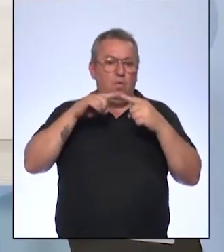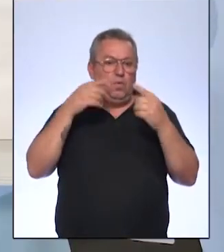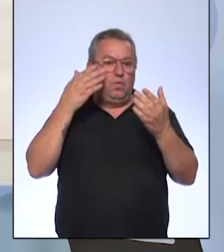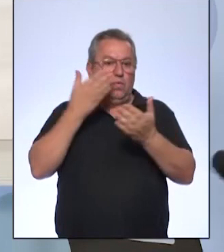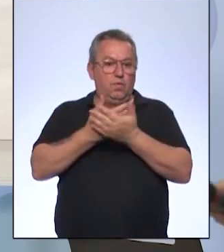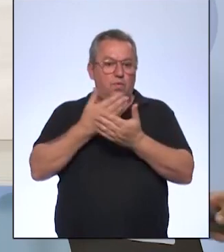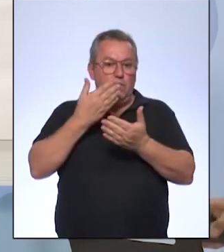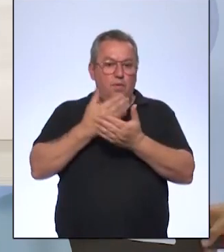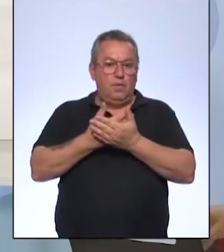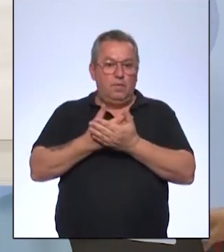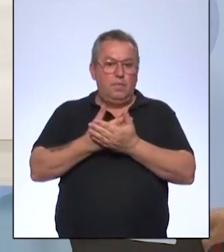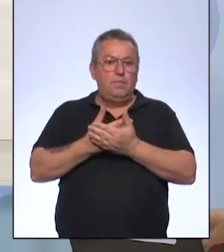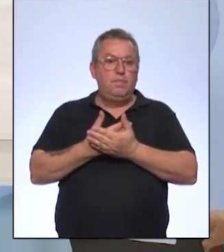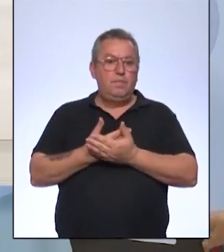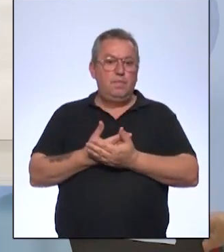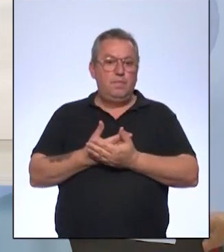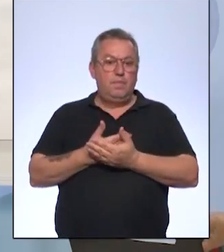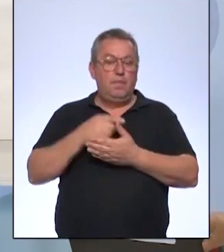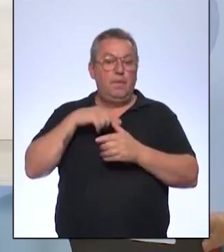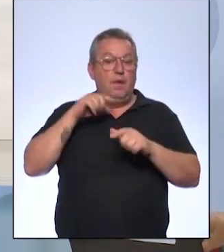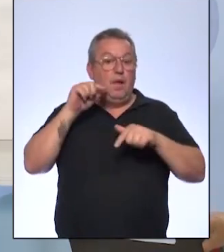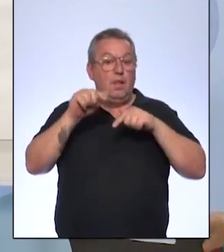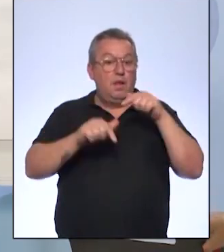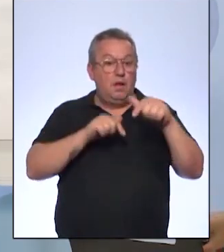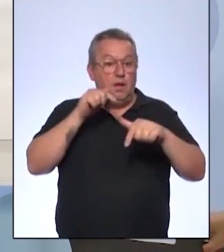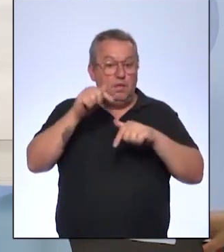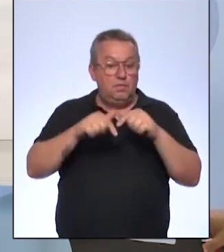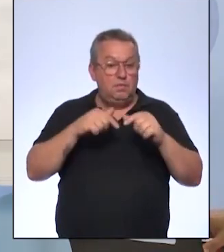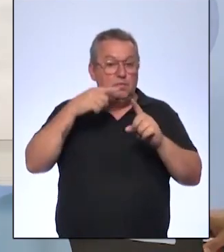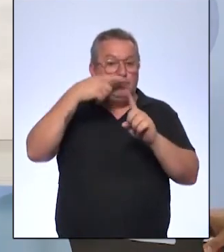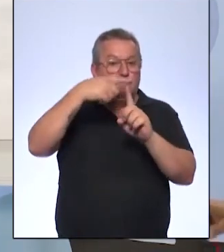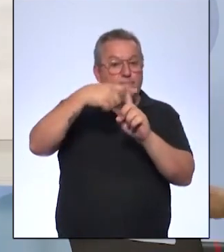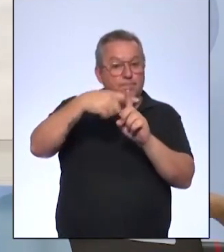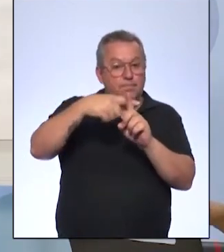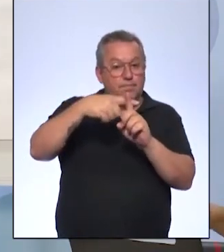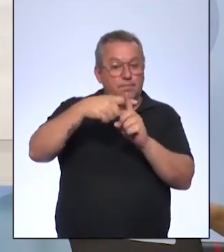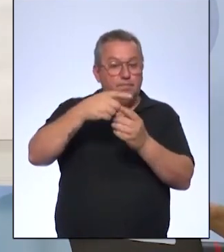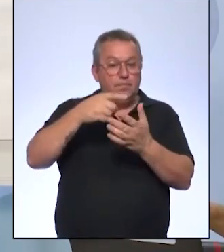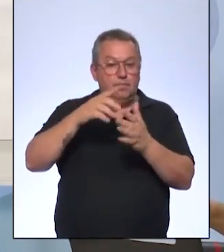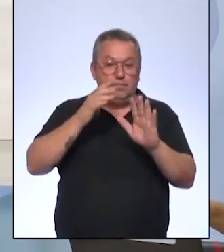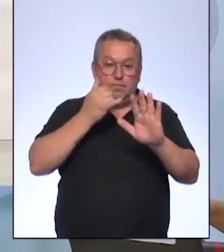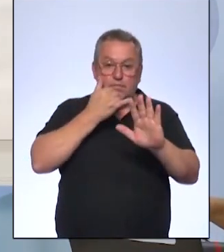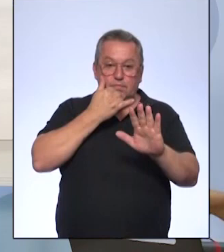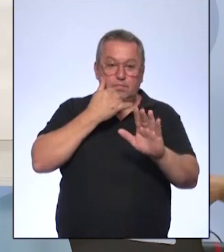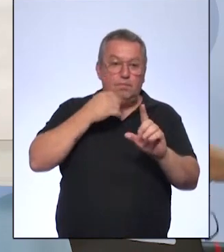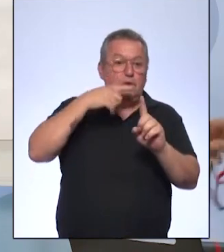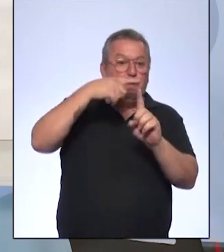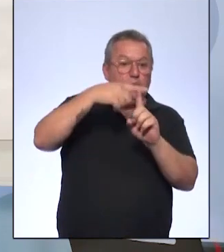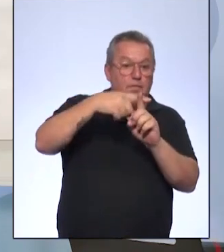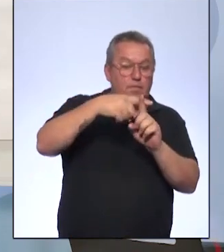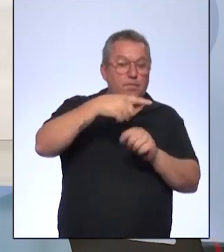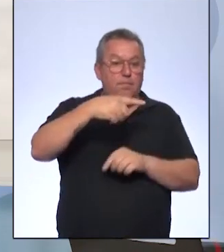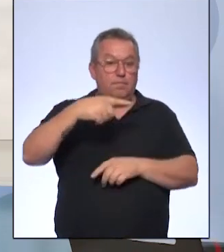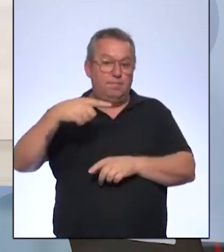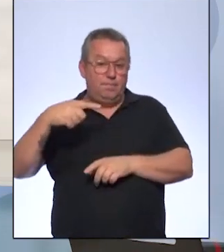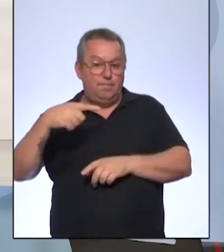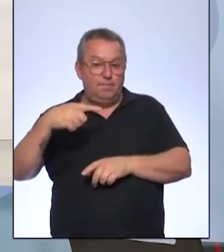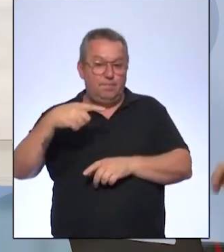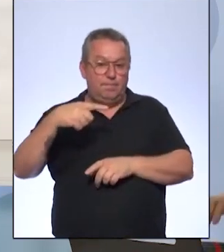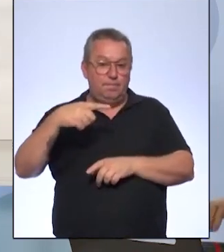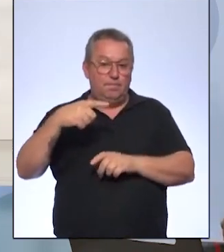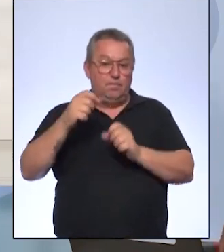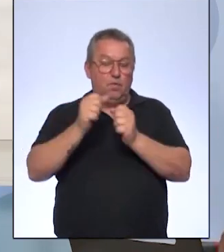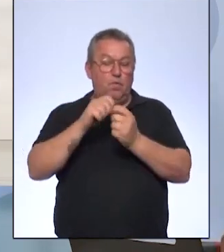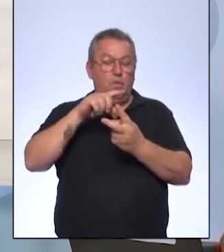aula de hoje, então? É trabalhar adição e adição e subtração